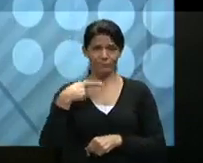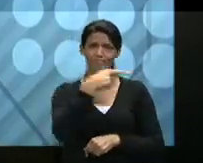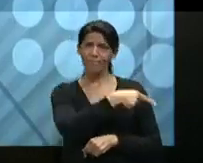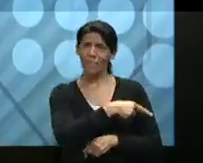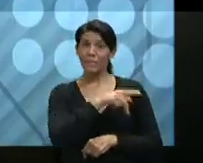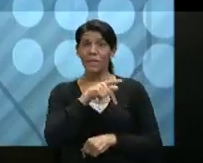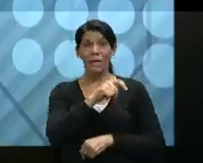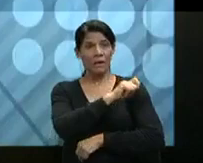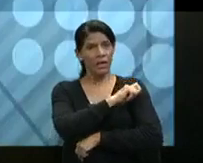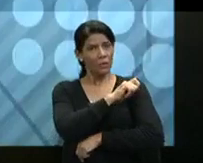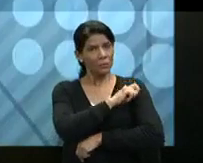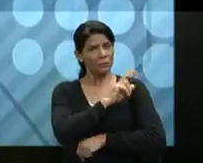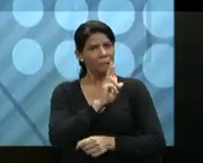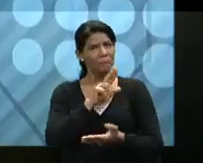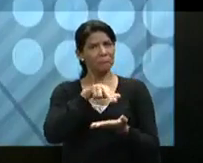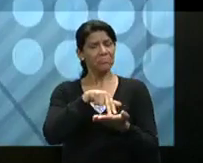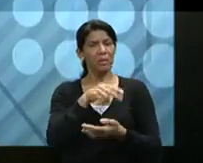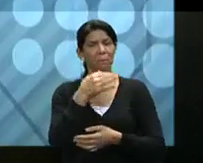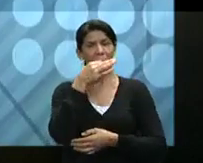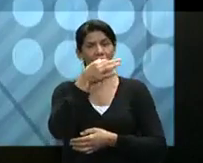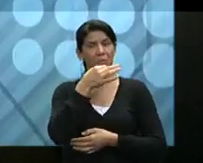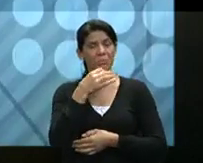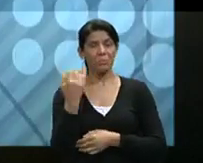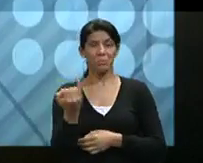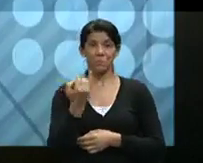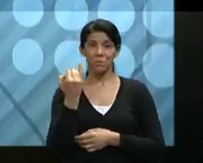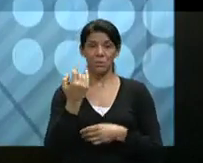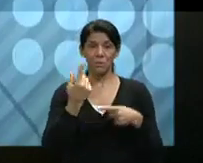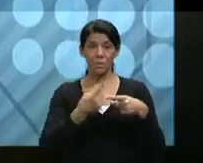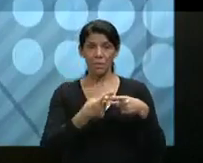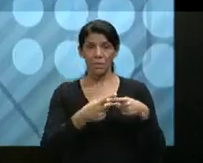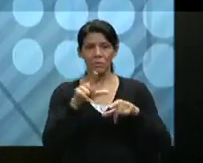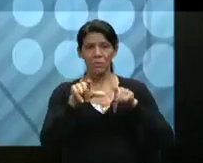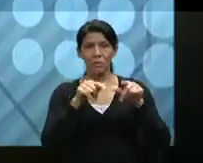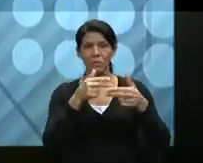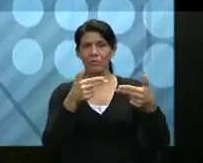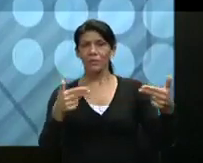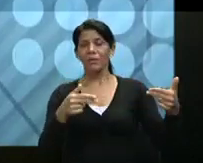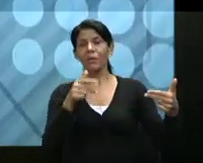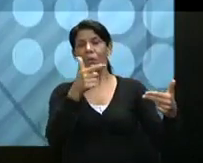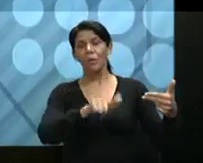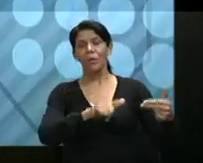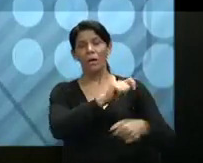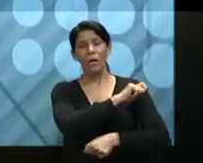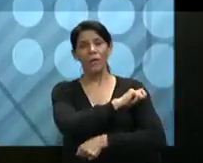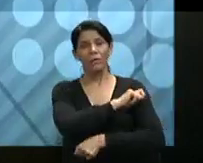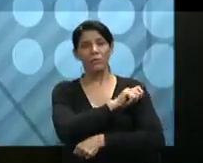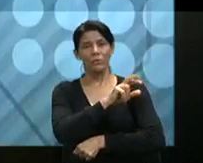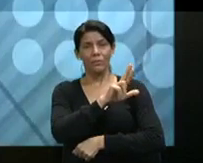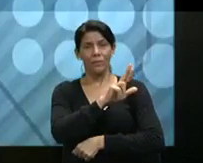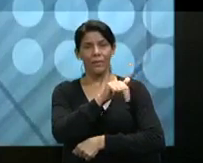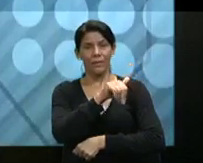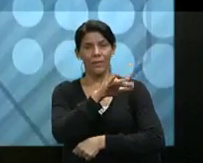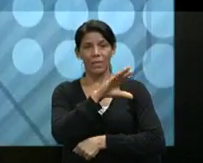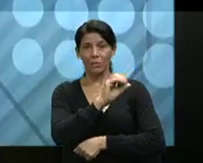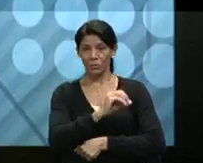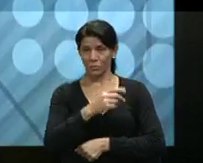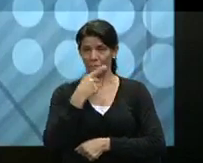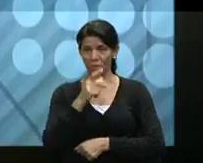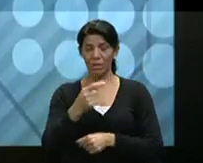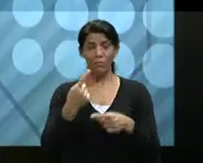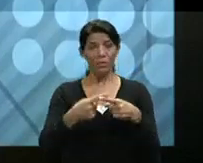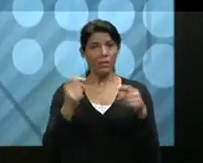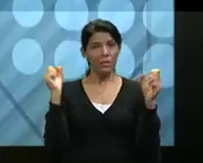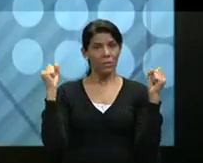muito interessante, né? Selecionei uma outra também, do Renato da Silva Santos, onde ele fala que, devido à